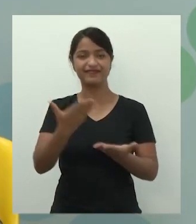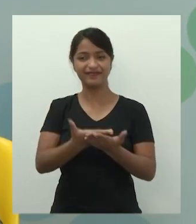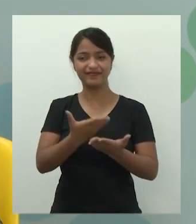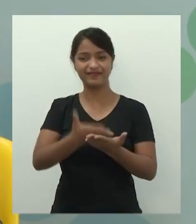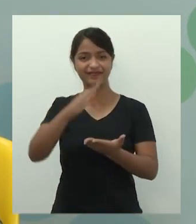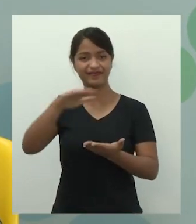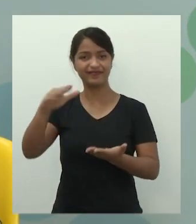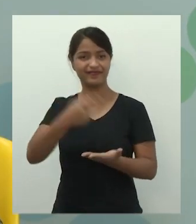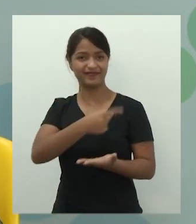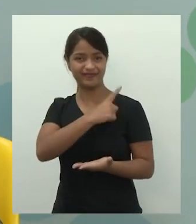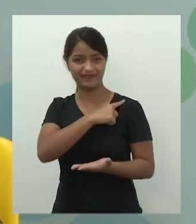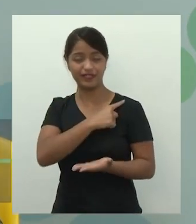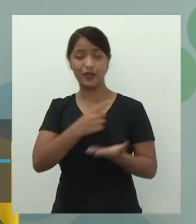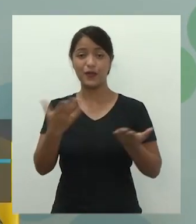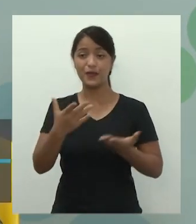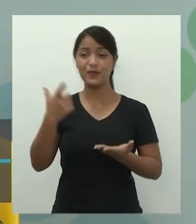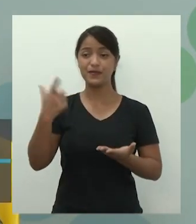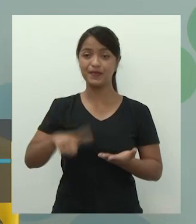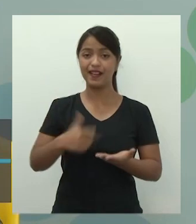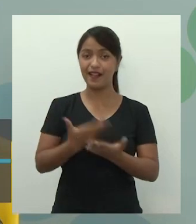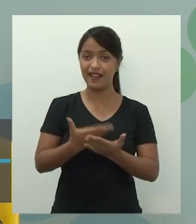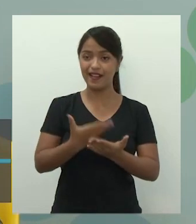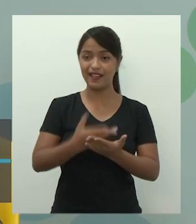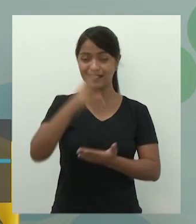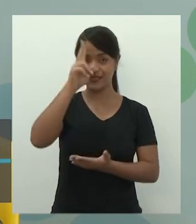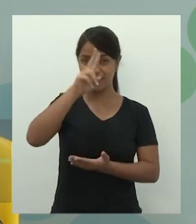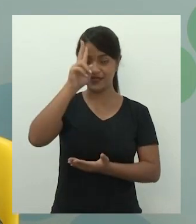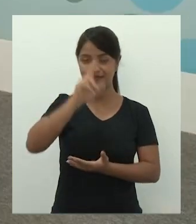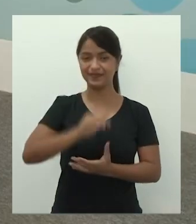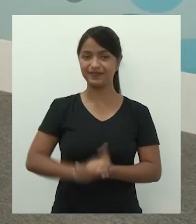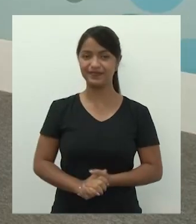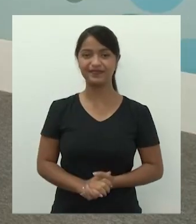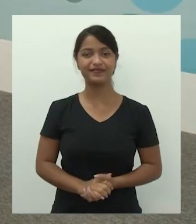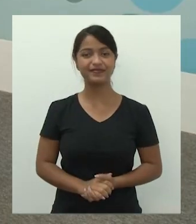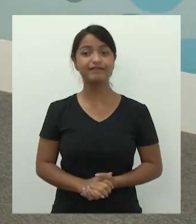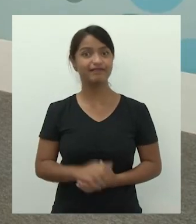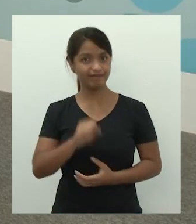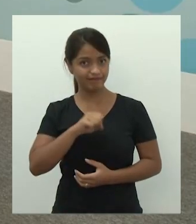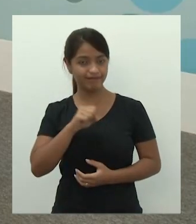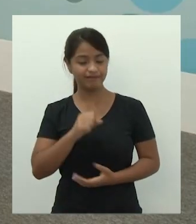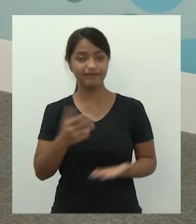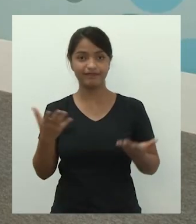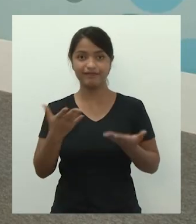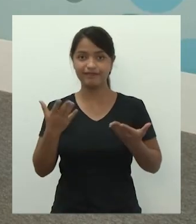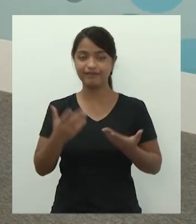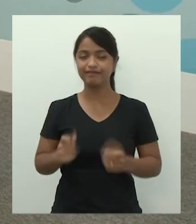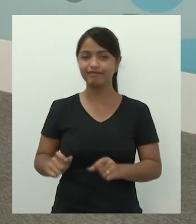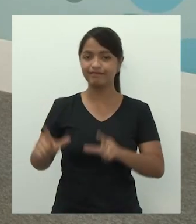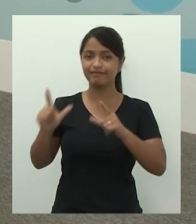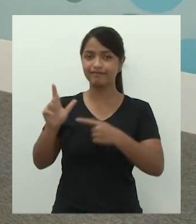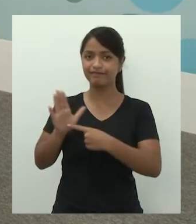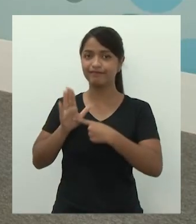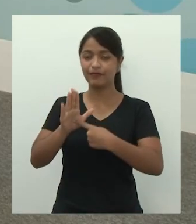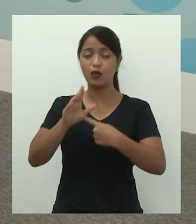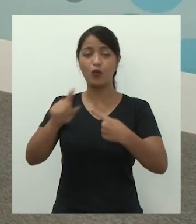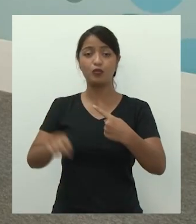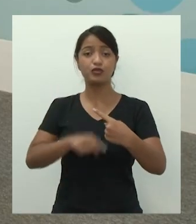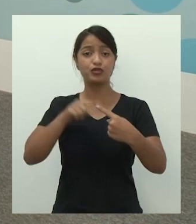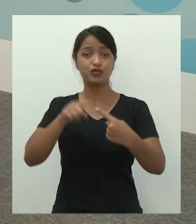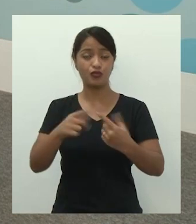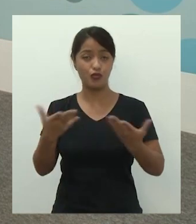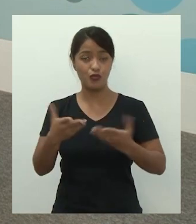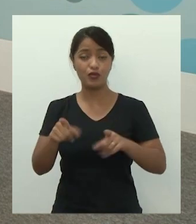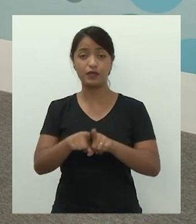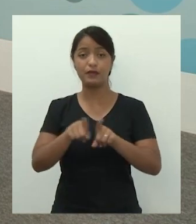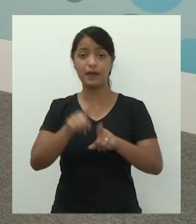médio e vamos para mais uma aula de História. Muito bem, a gente vai agora apresentar para vocês os objetivos e a